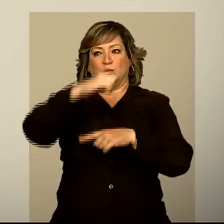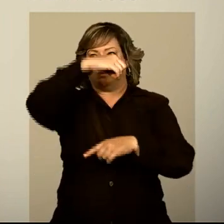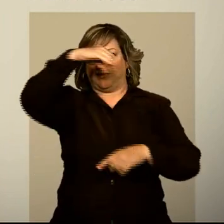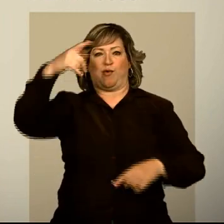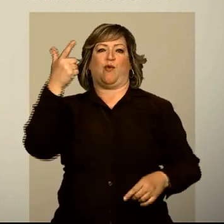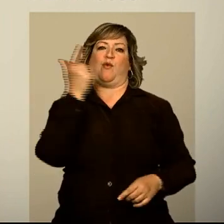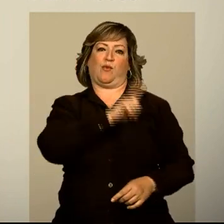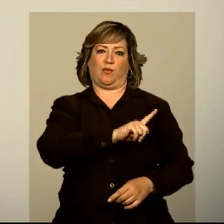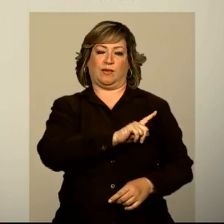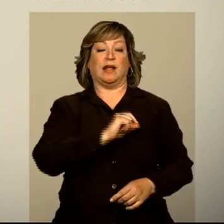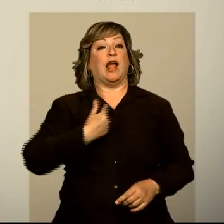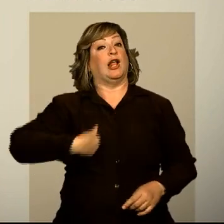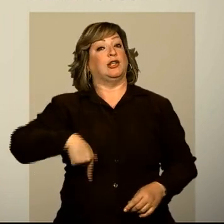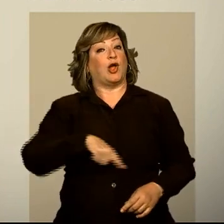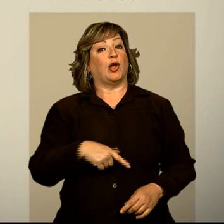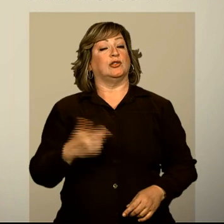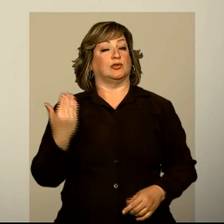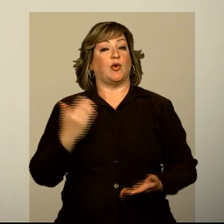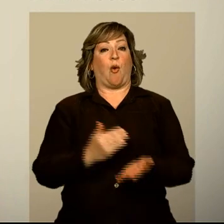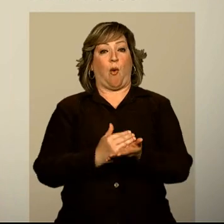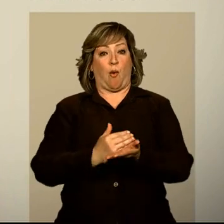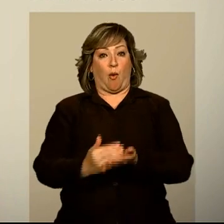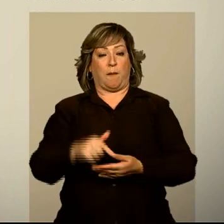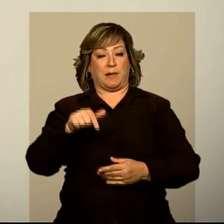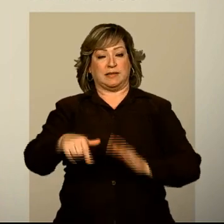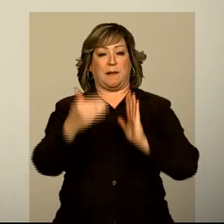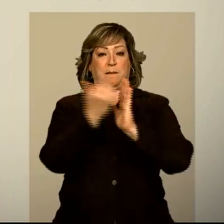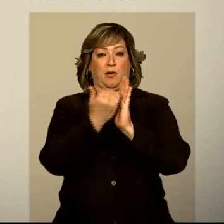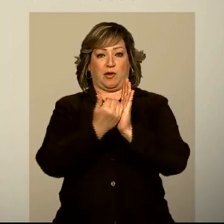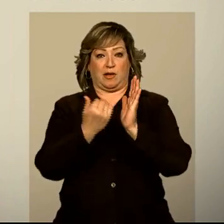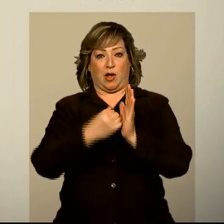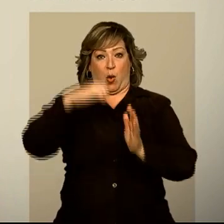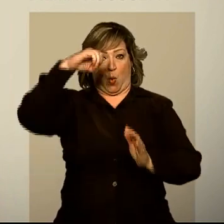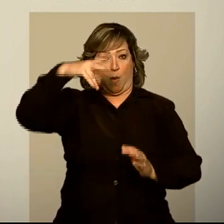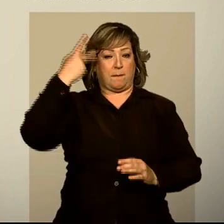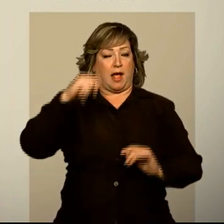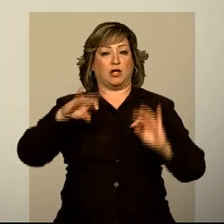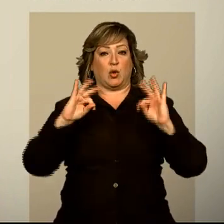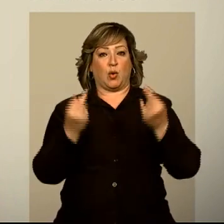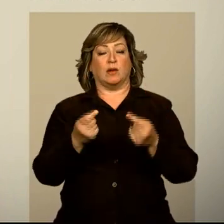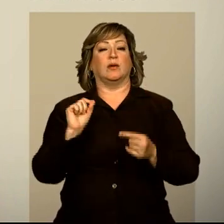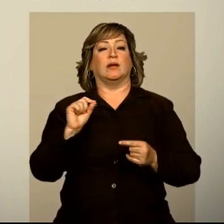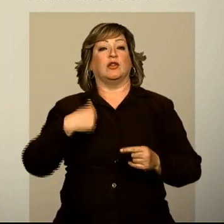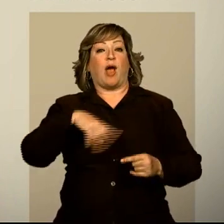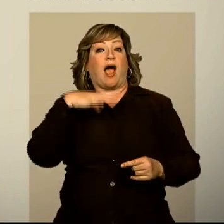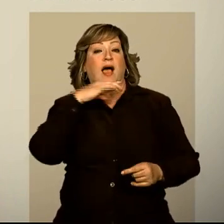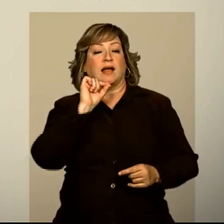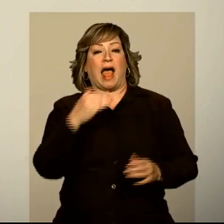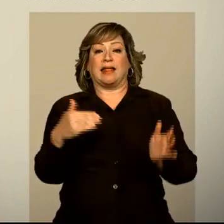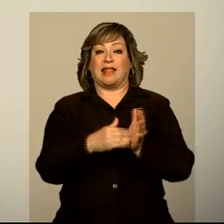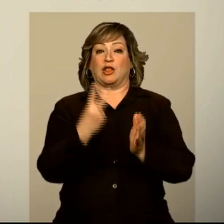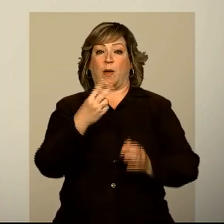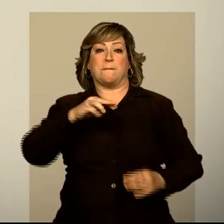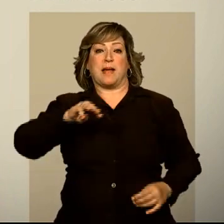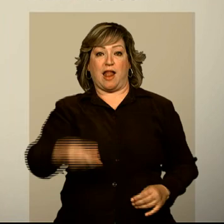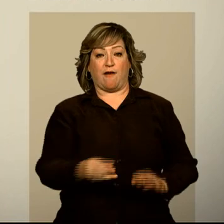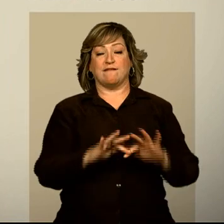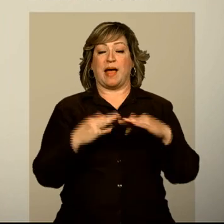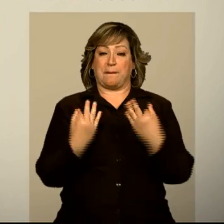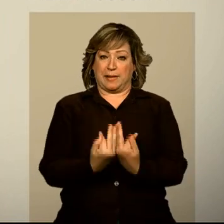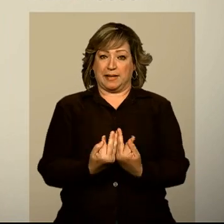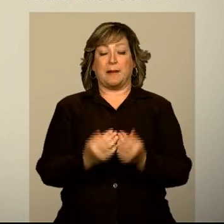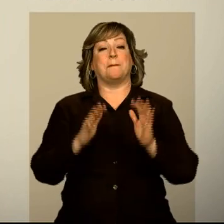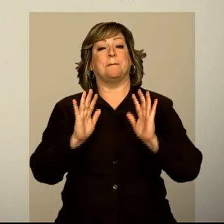sabe oceano nosso começamos o programa Luz Para Todos prevendo atender dois milhões de famílias à